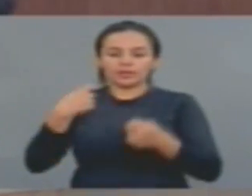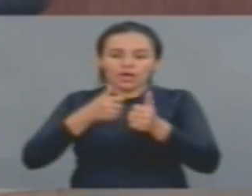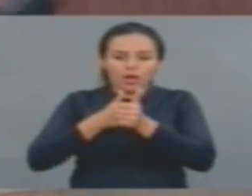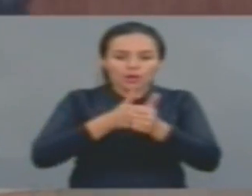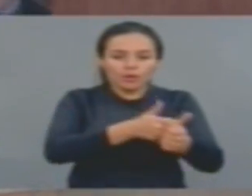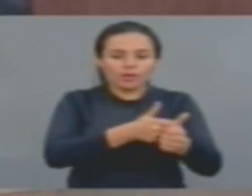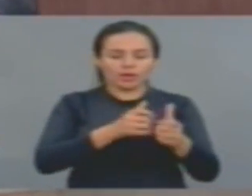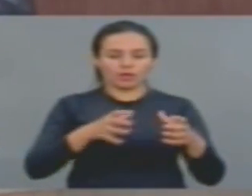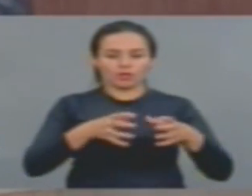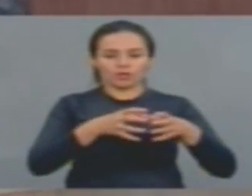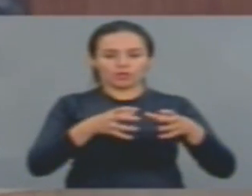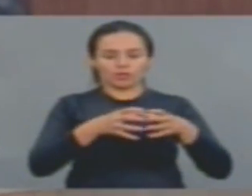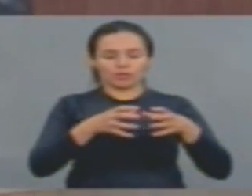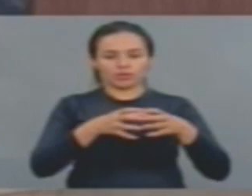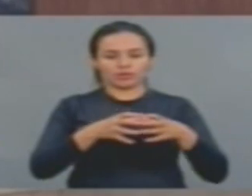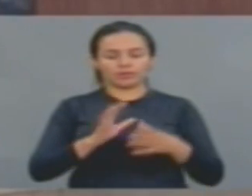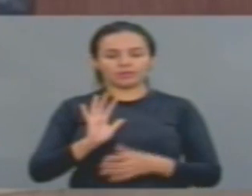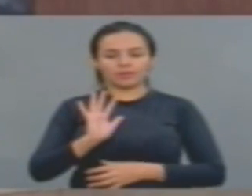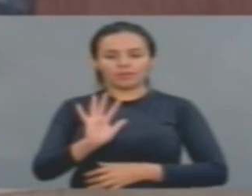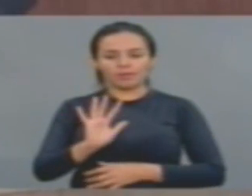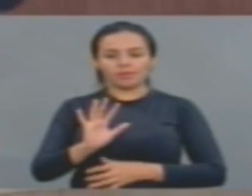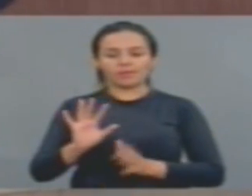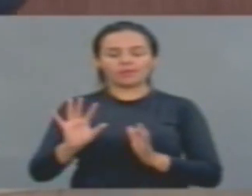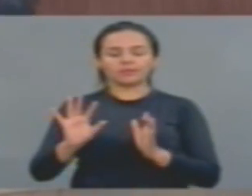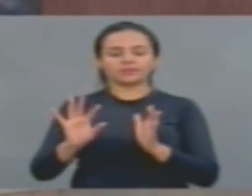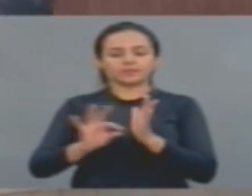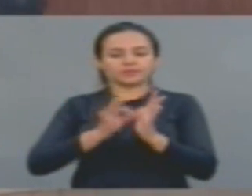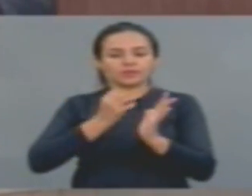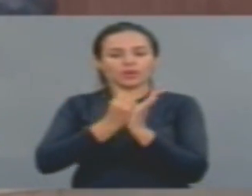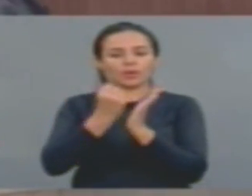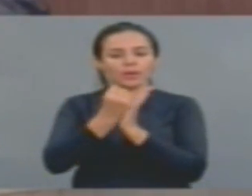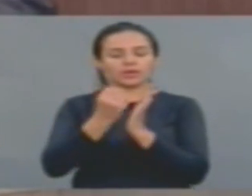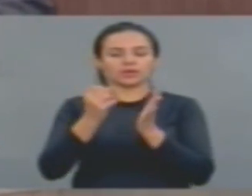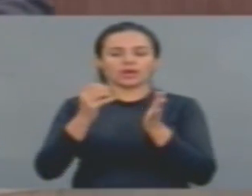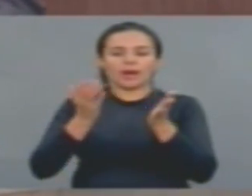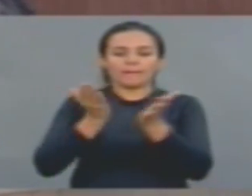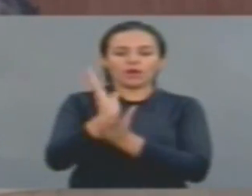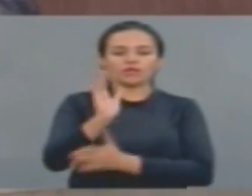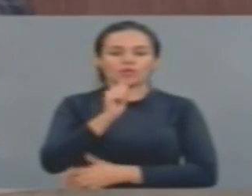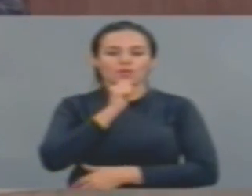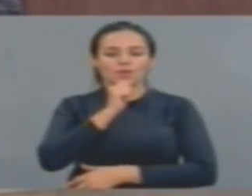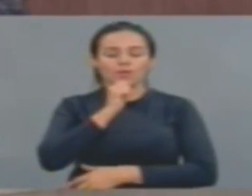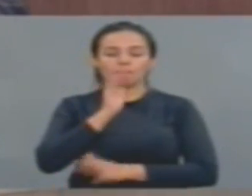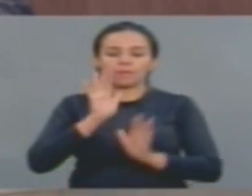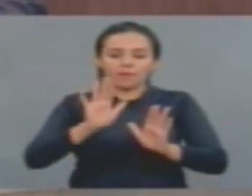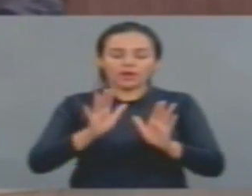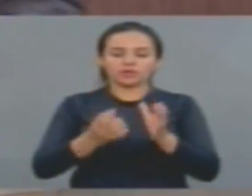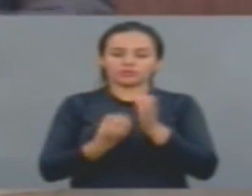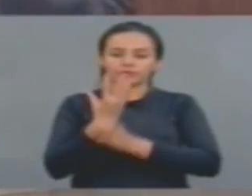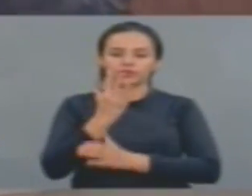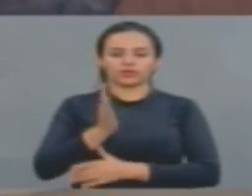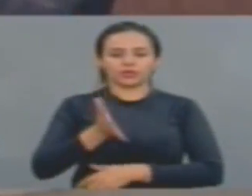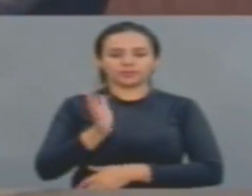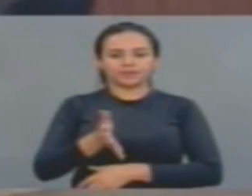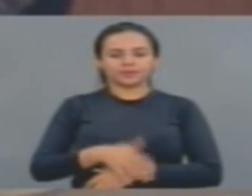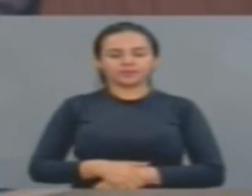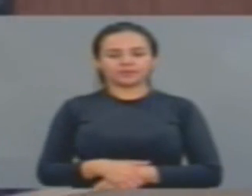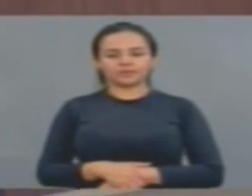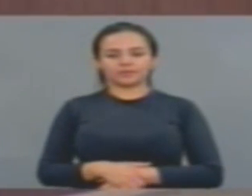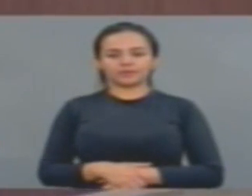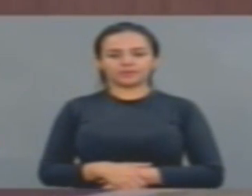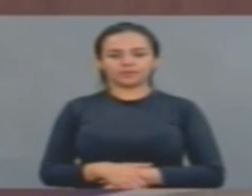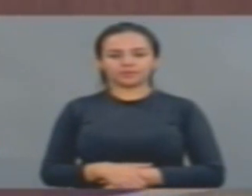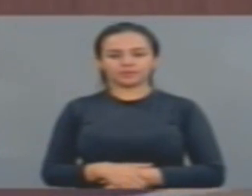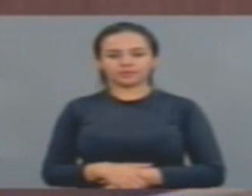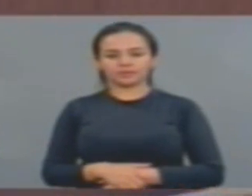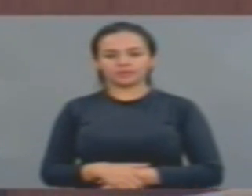socioeducativo não foi instalada ainda. Mas eu ouço o deputado Eumano e encerro essa primeira parte do meu pronunciamento. Deputado Renato, eu quero